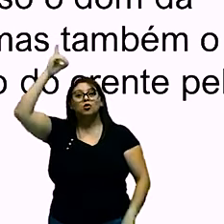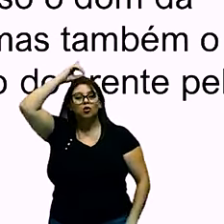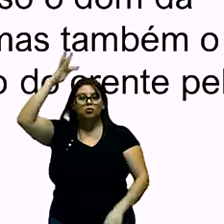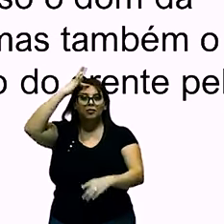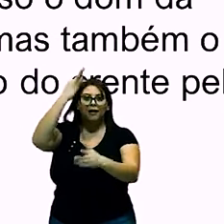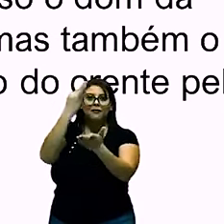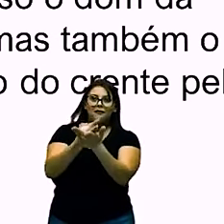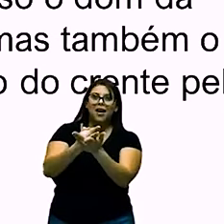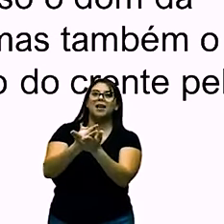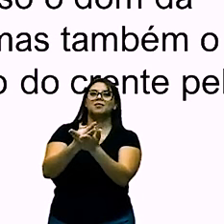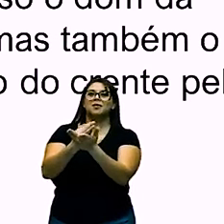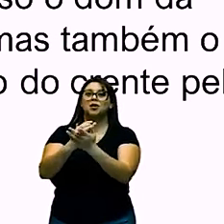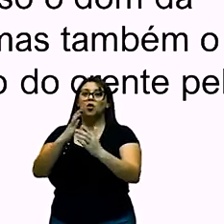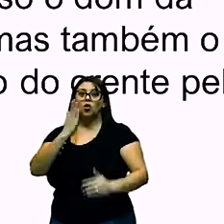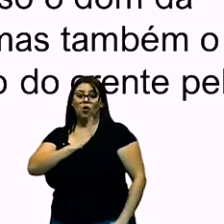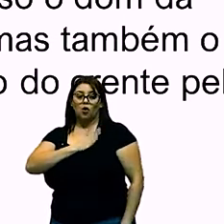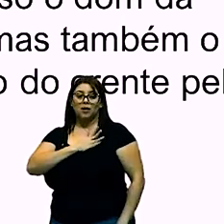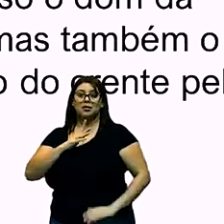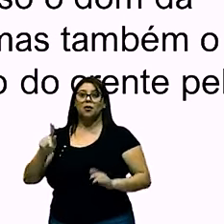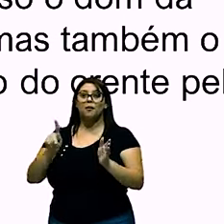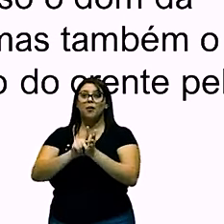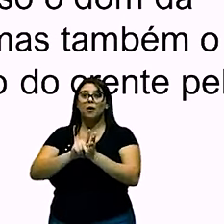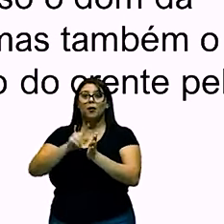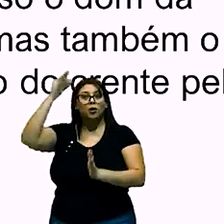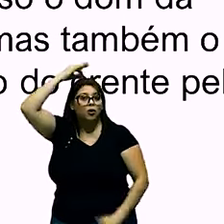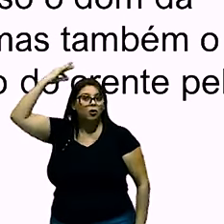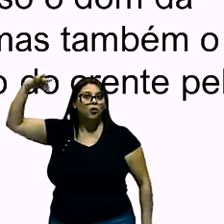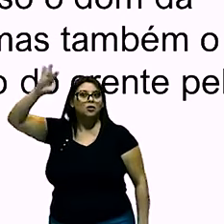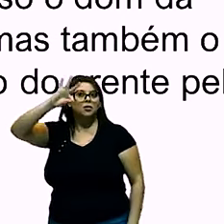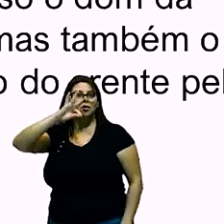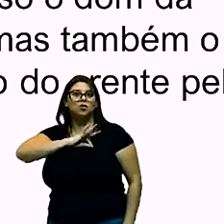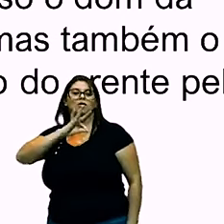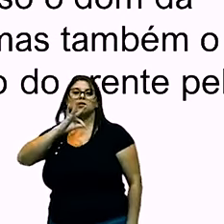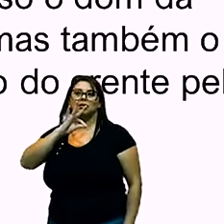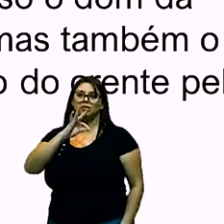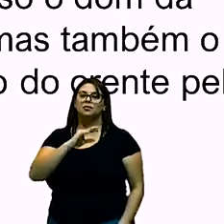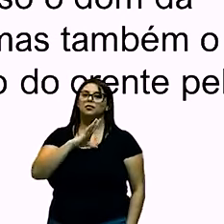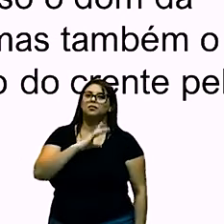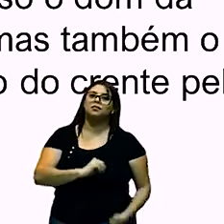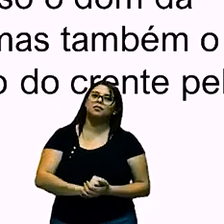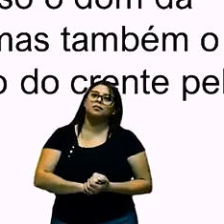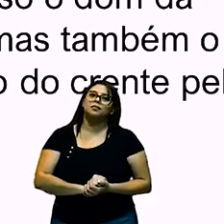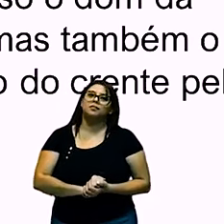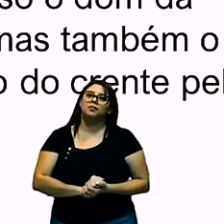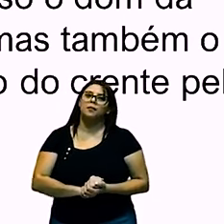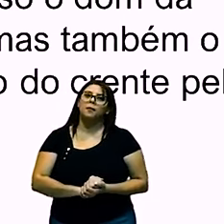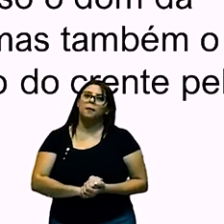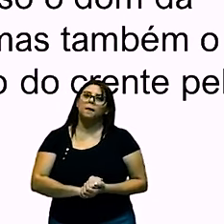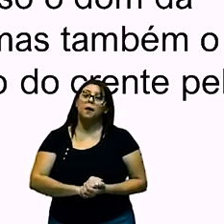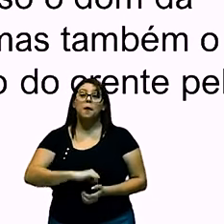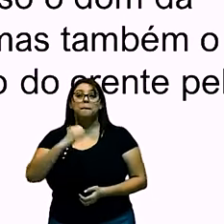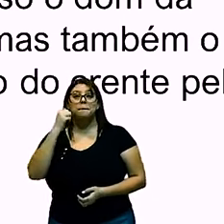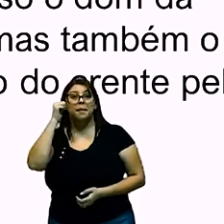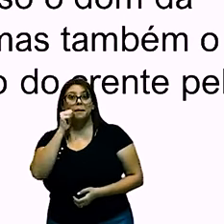Tudo vem de Deus por nós. Uma vez um irmão perguntou: pastor, por que que o véu do templo se rasgou de